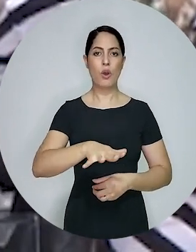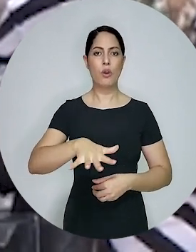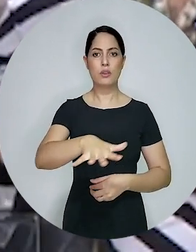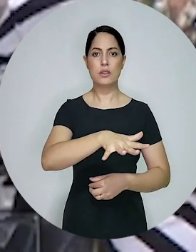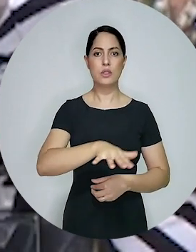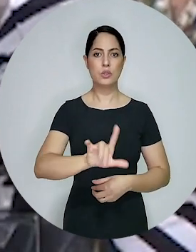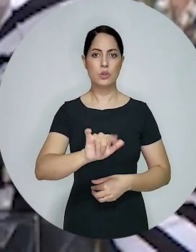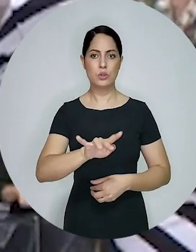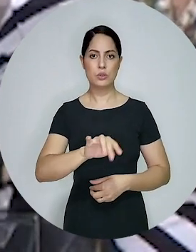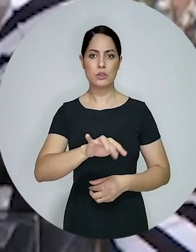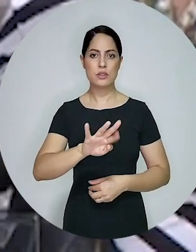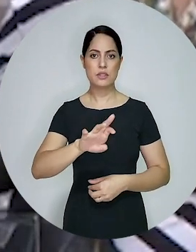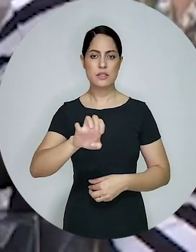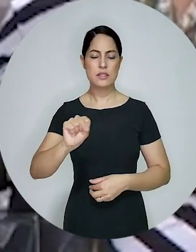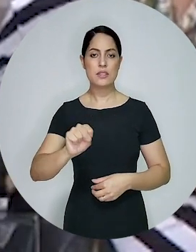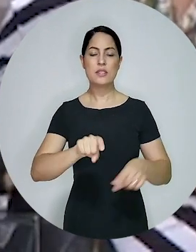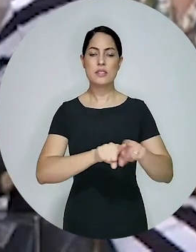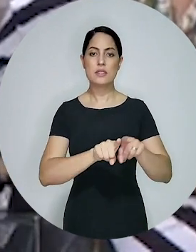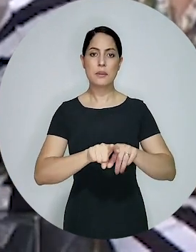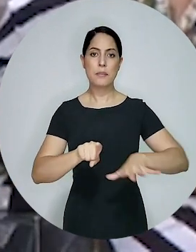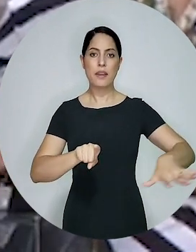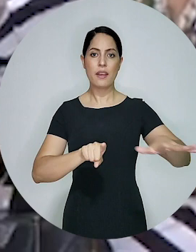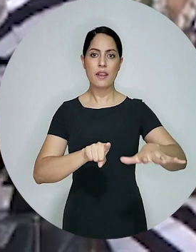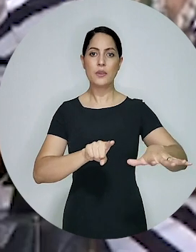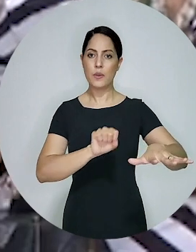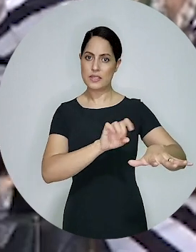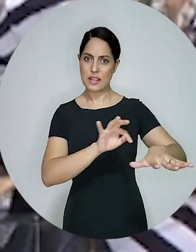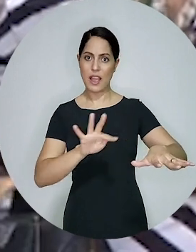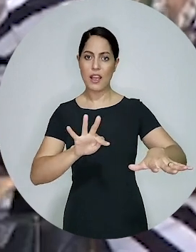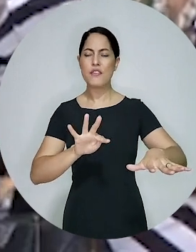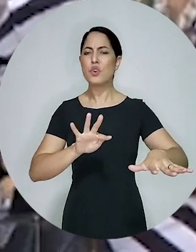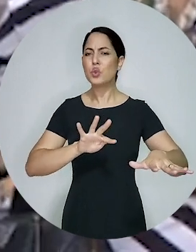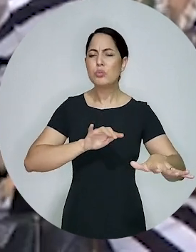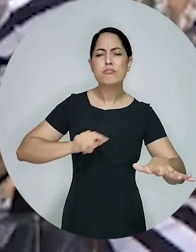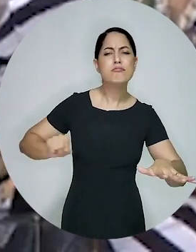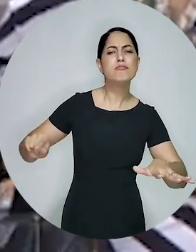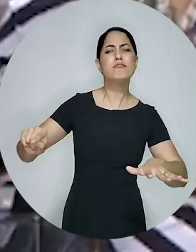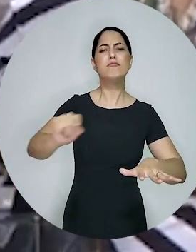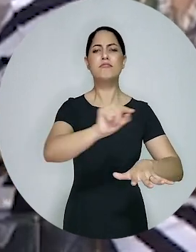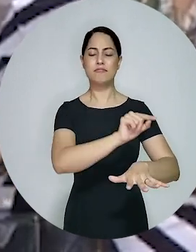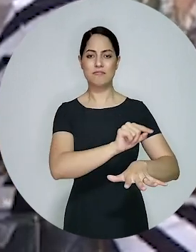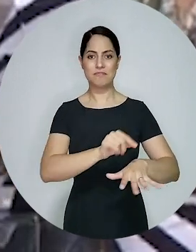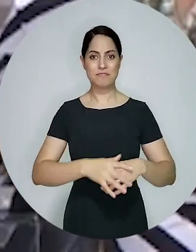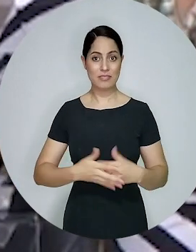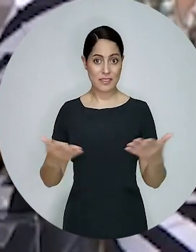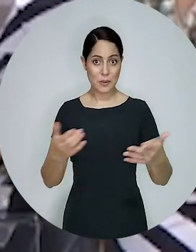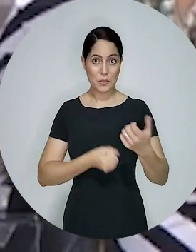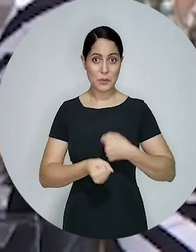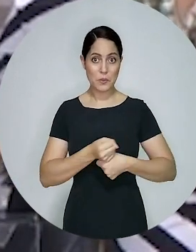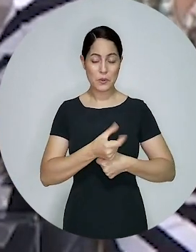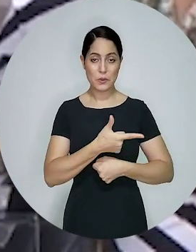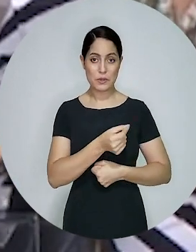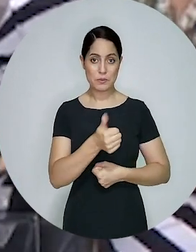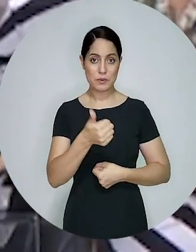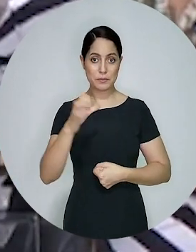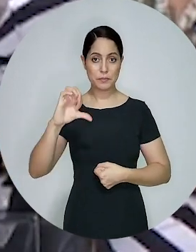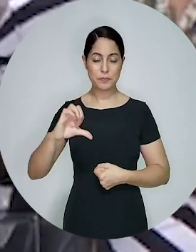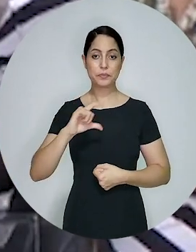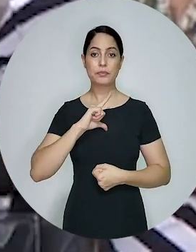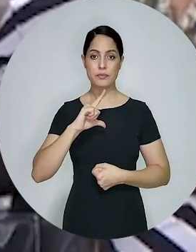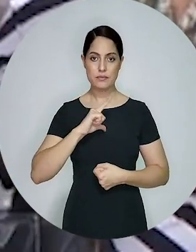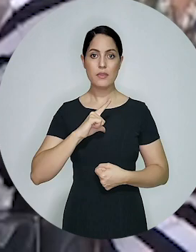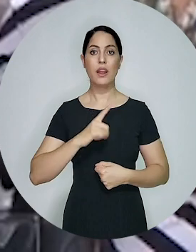Reserva Técnica do Supremo Tribunal Federal. Em 2019, sob a competente liderança do